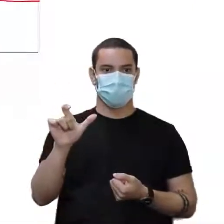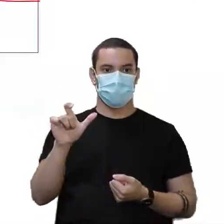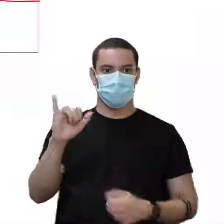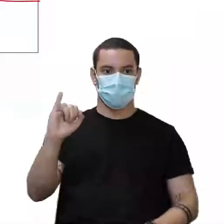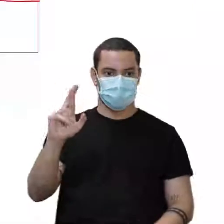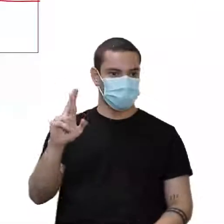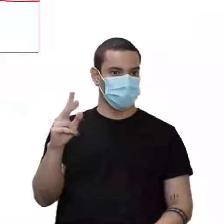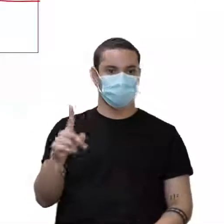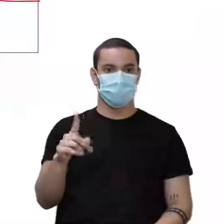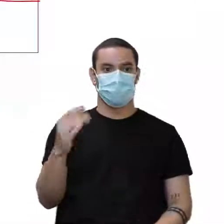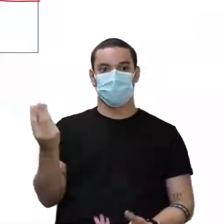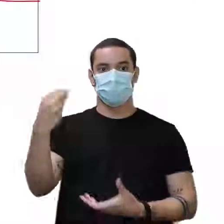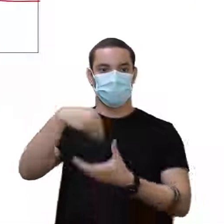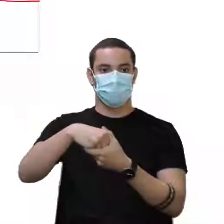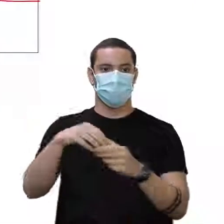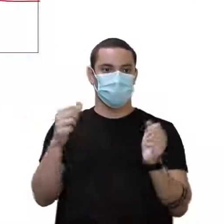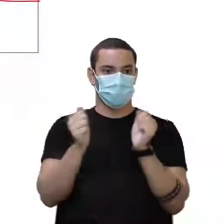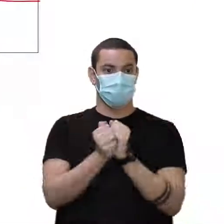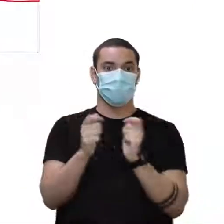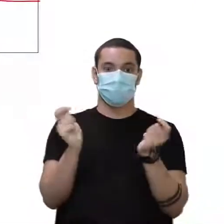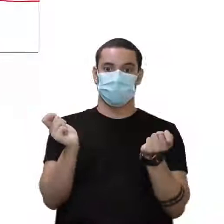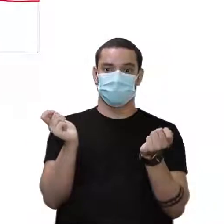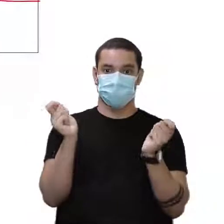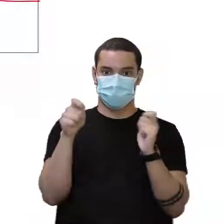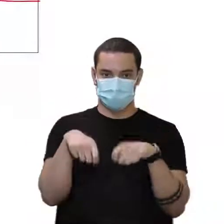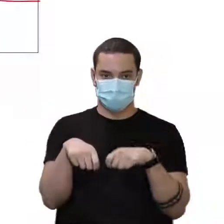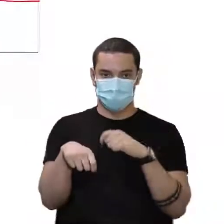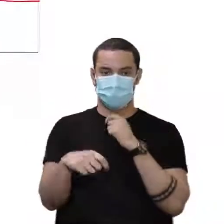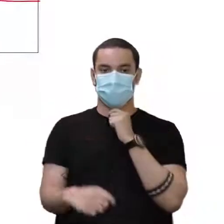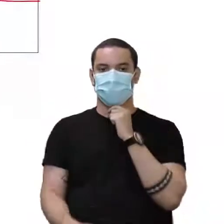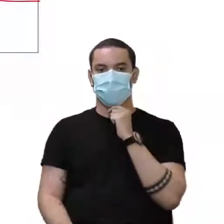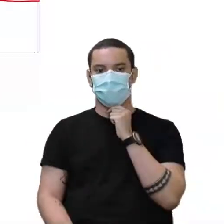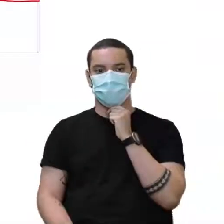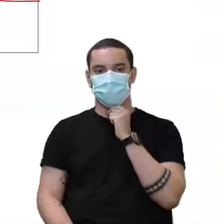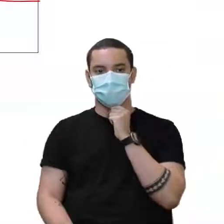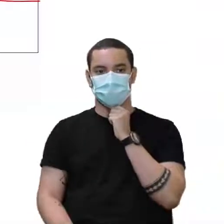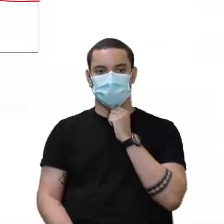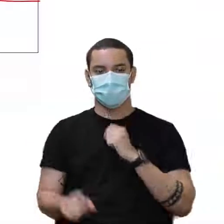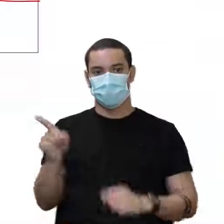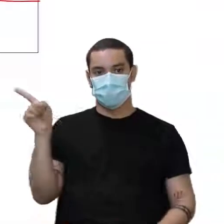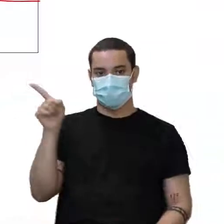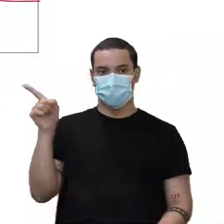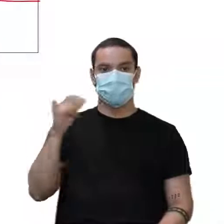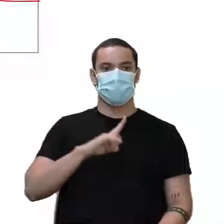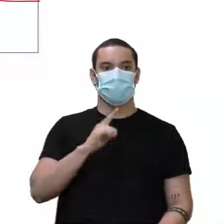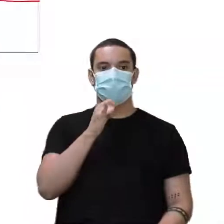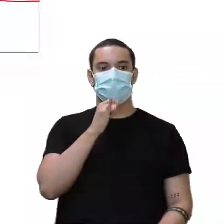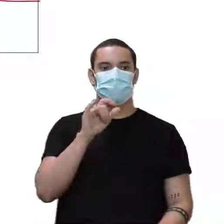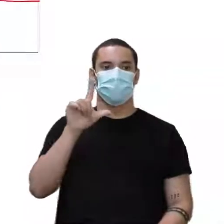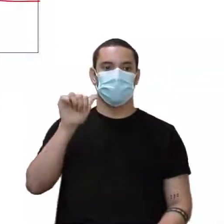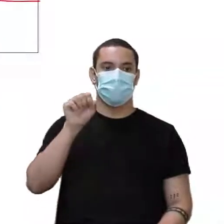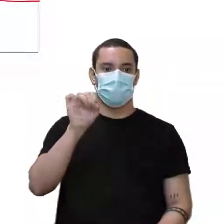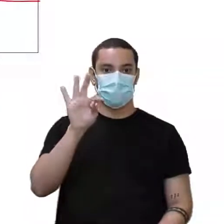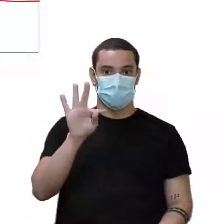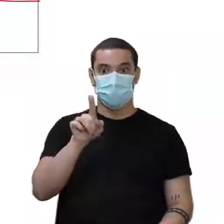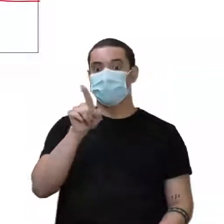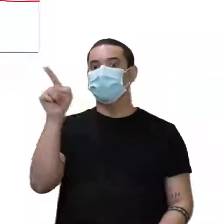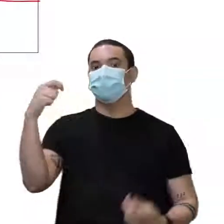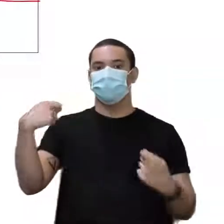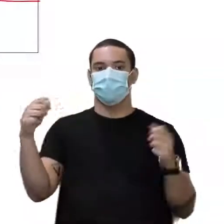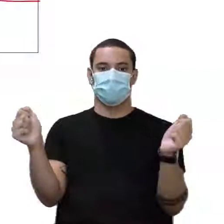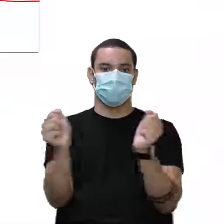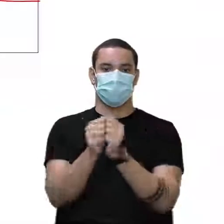lugar de month, não teria problema nenhum. Então, last year aqui, sem o since, beleza. Aqui tem que ter o since,